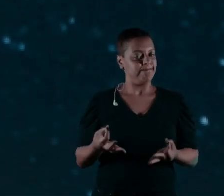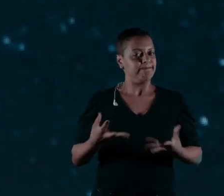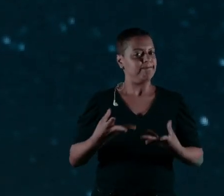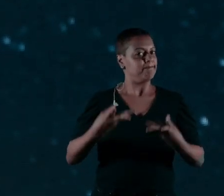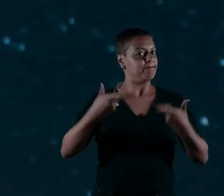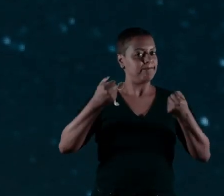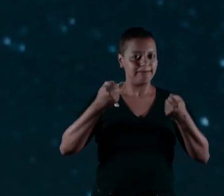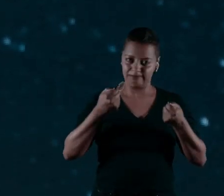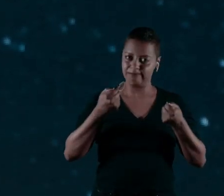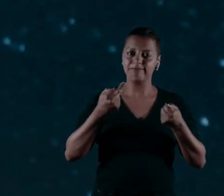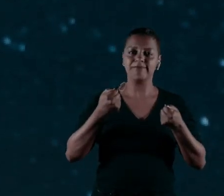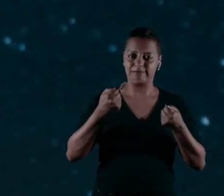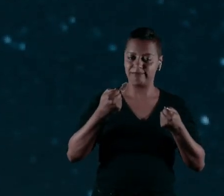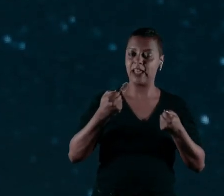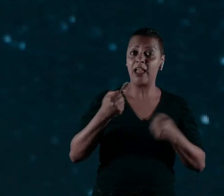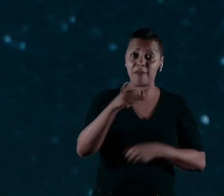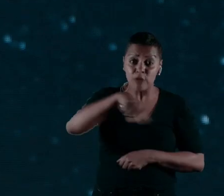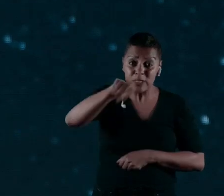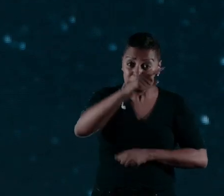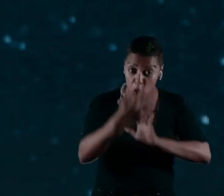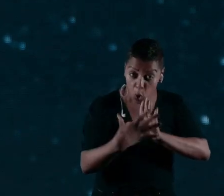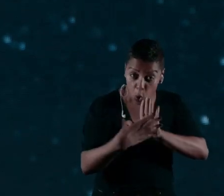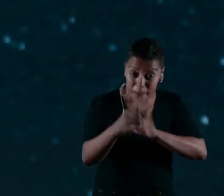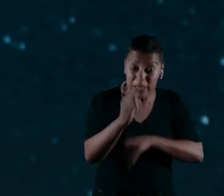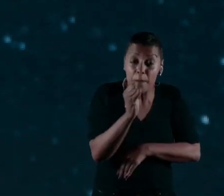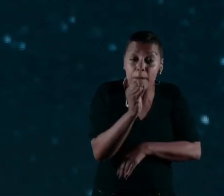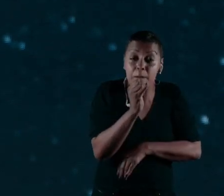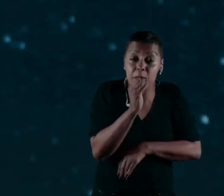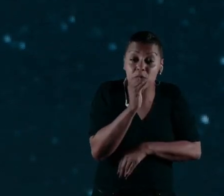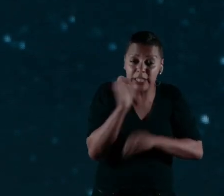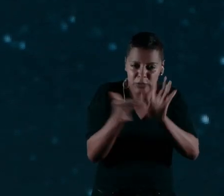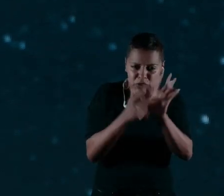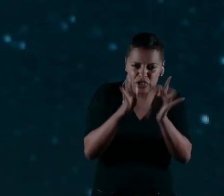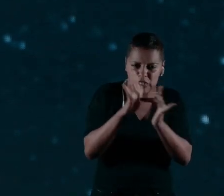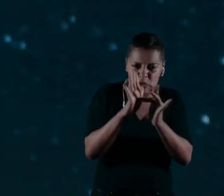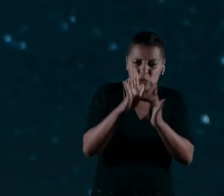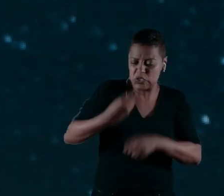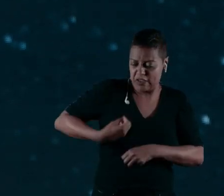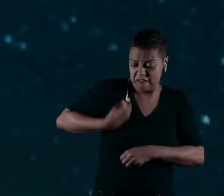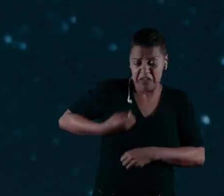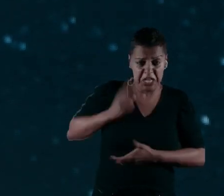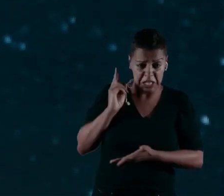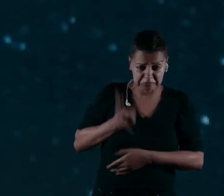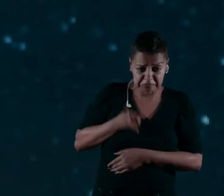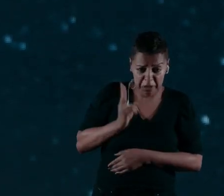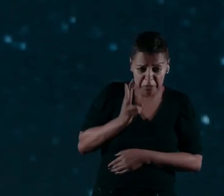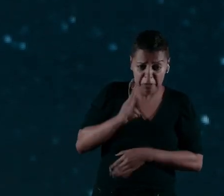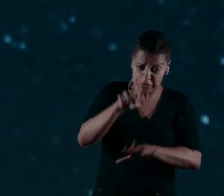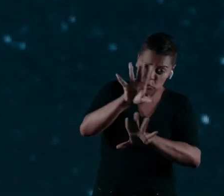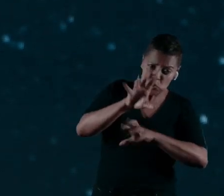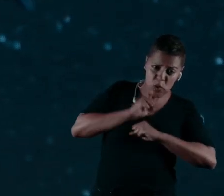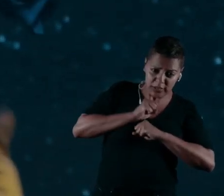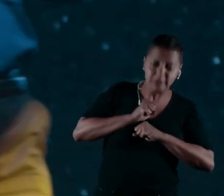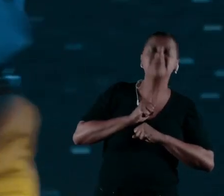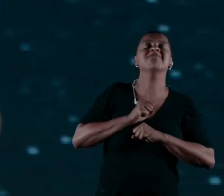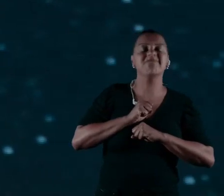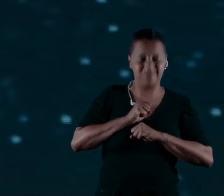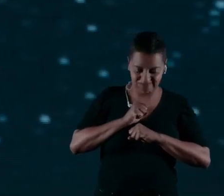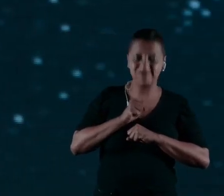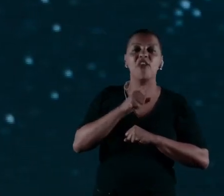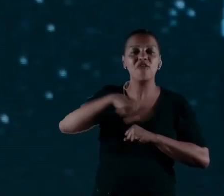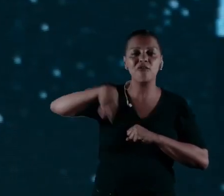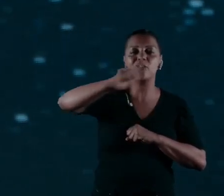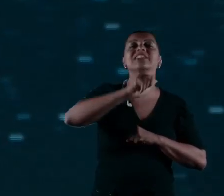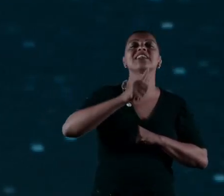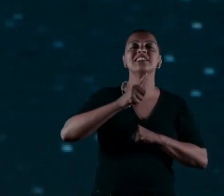Pessoas que se inspiram a Jesus, em Jesus, no seu caráter, na sua vida, no seu modelo, passam a